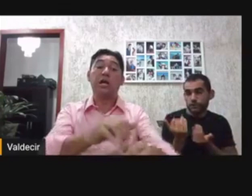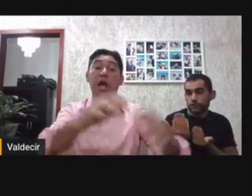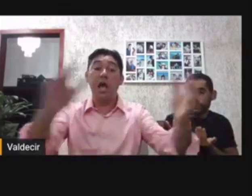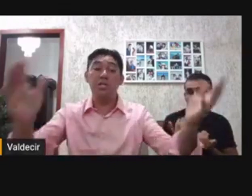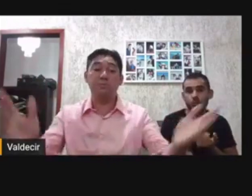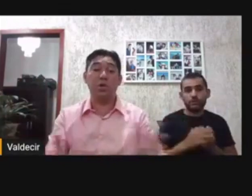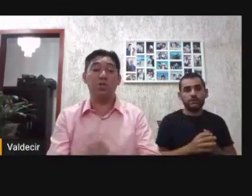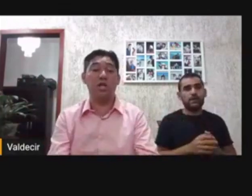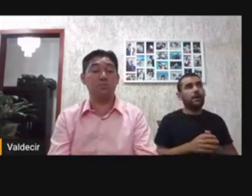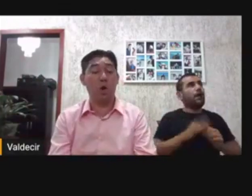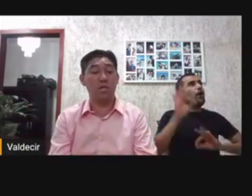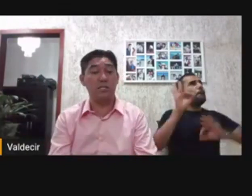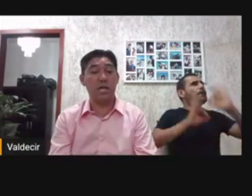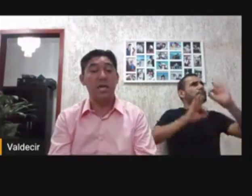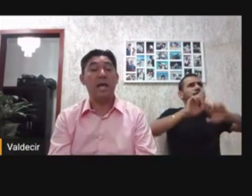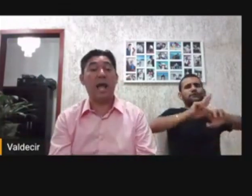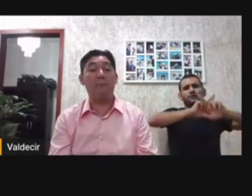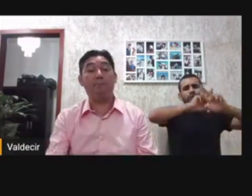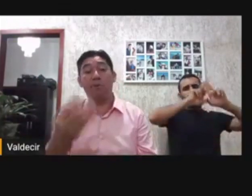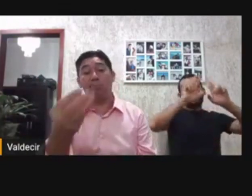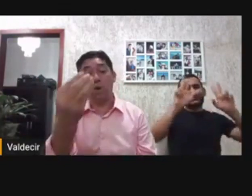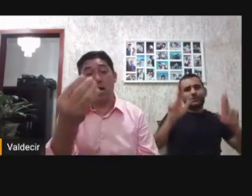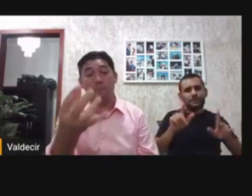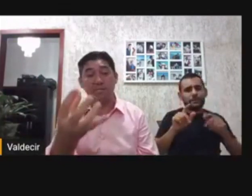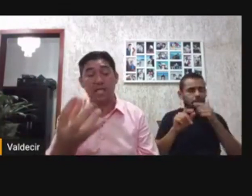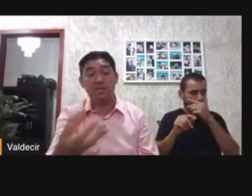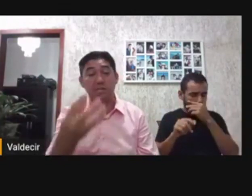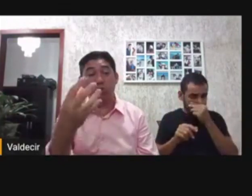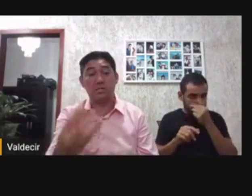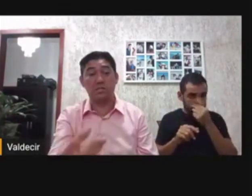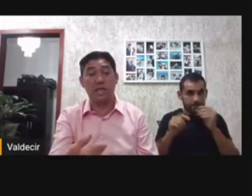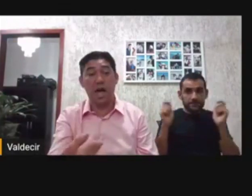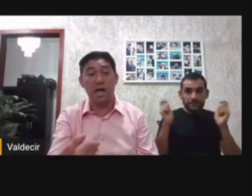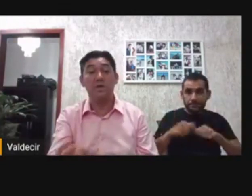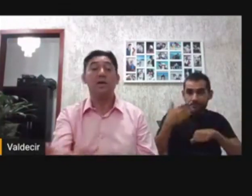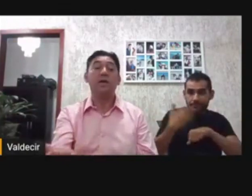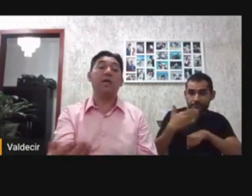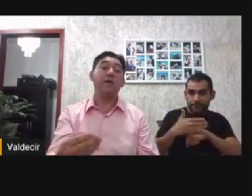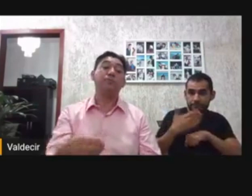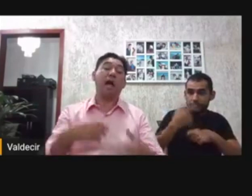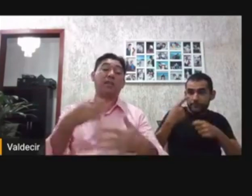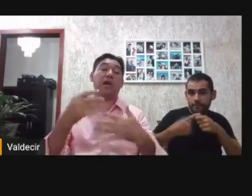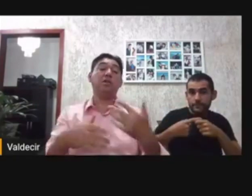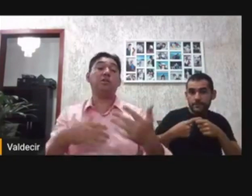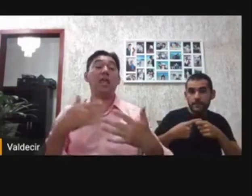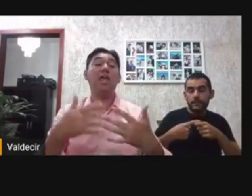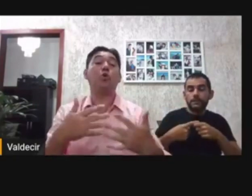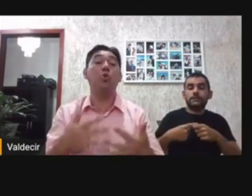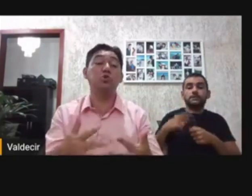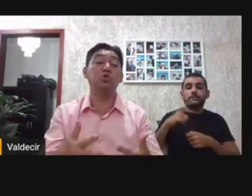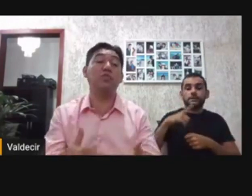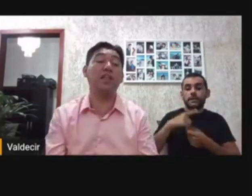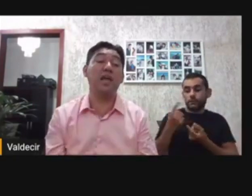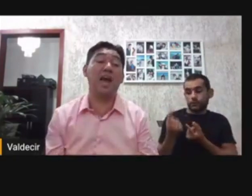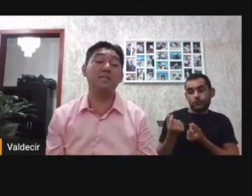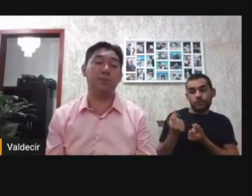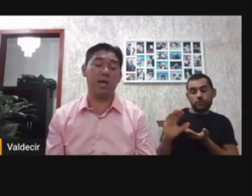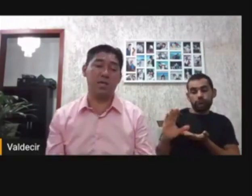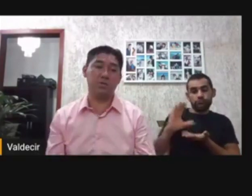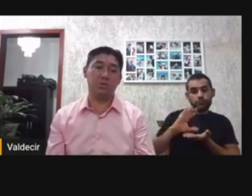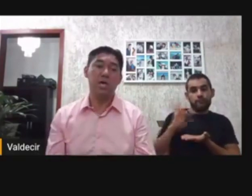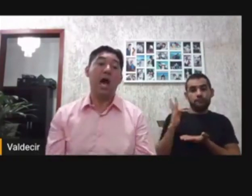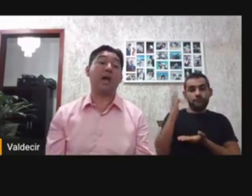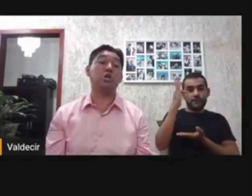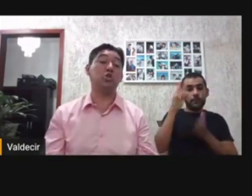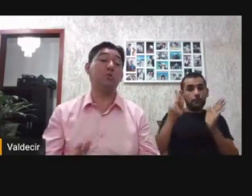juventude. Grandes projetos podem ser capacitados na nossa cidade e tem recursos federais